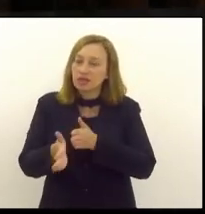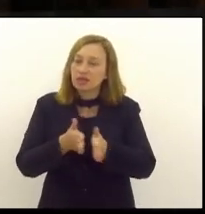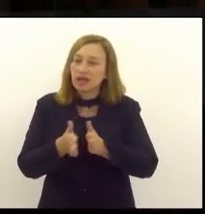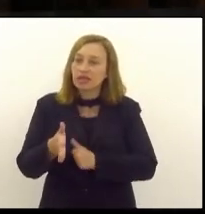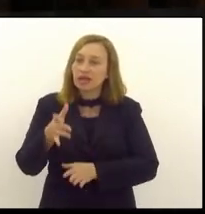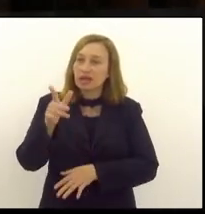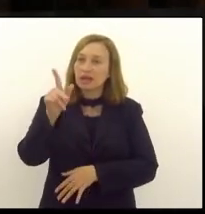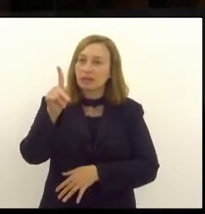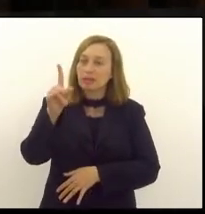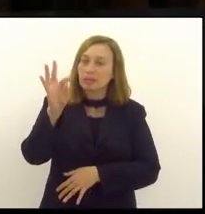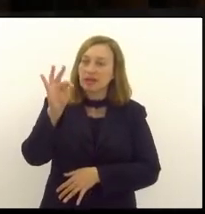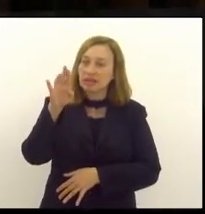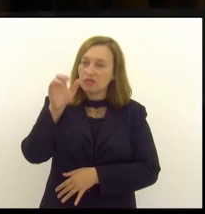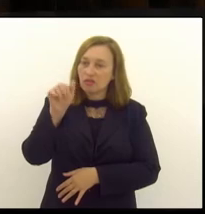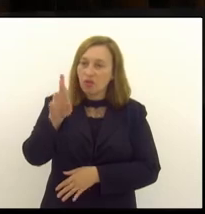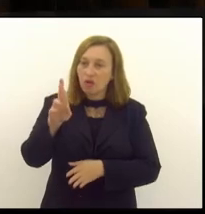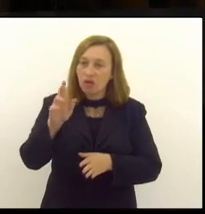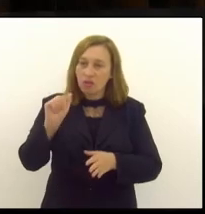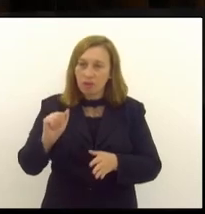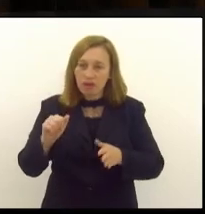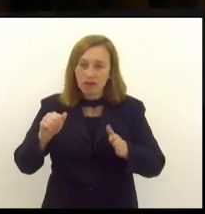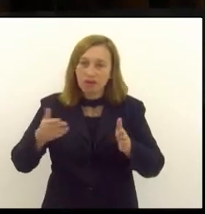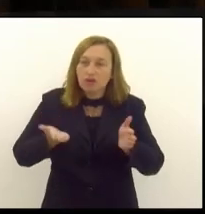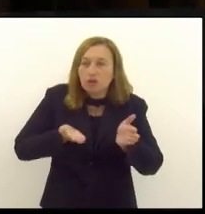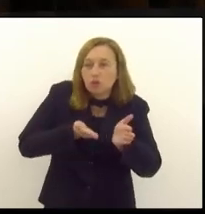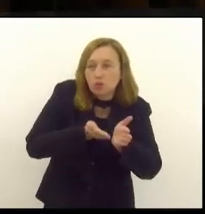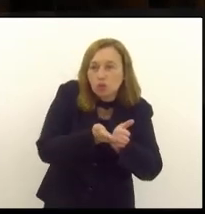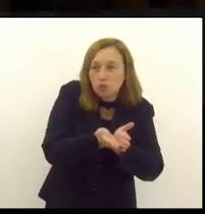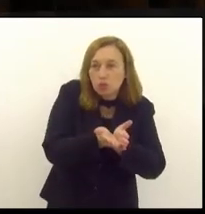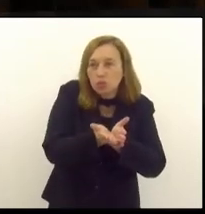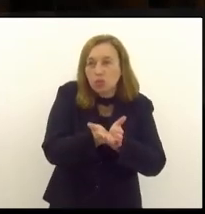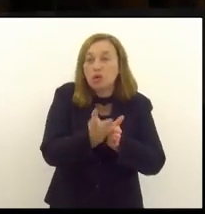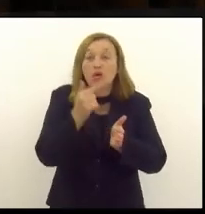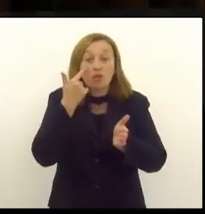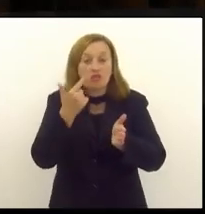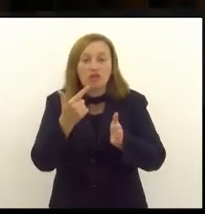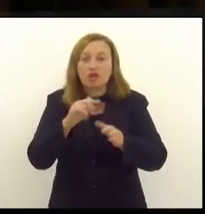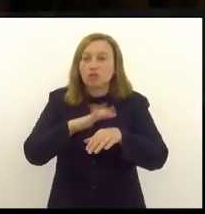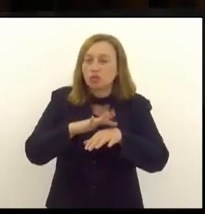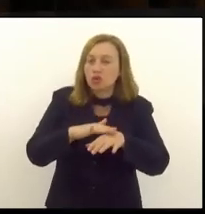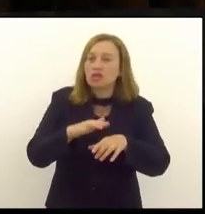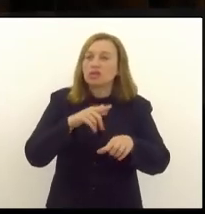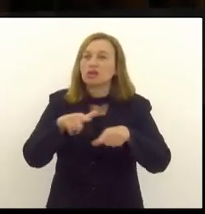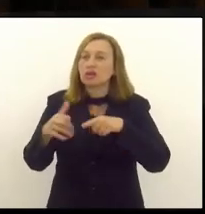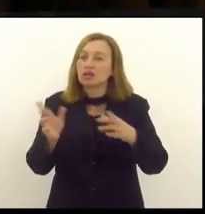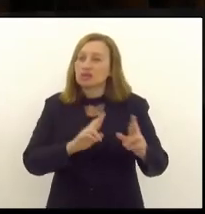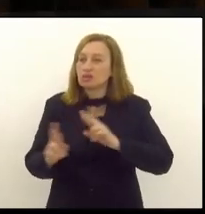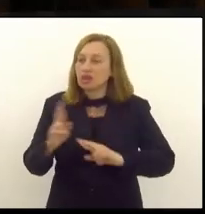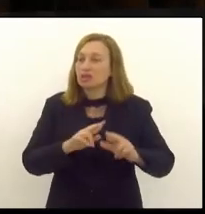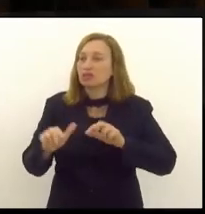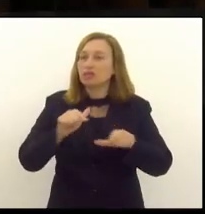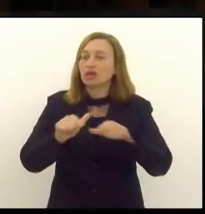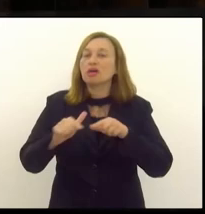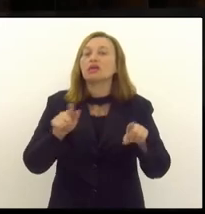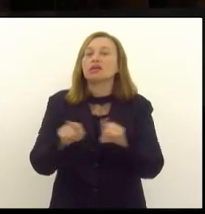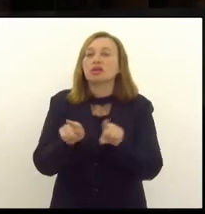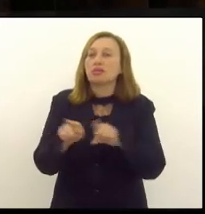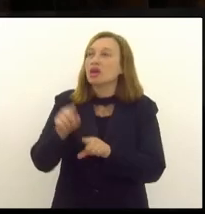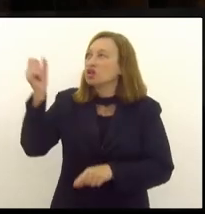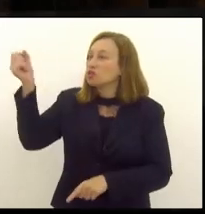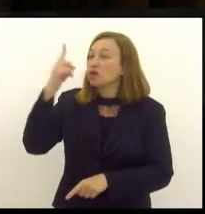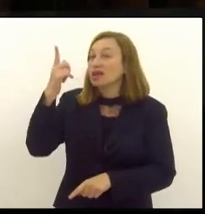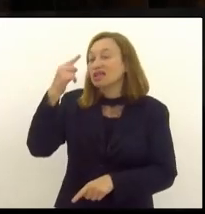depois o reconhecimento da Covid como doença relacionada ao trabalho. Além disso, inspirada